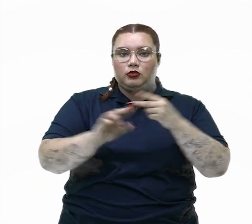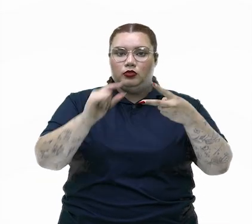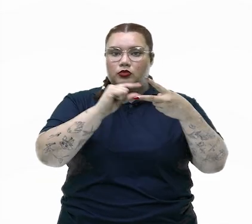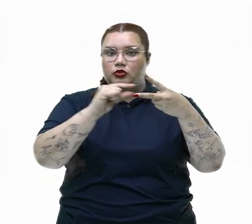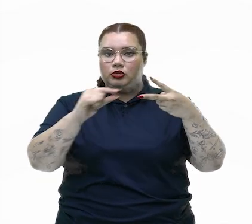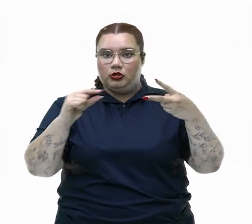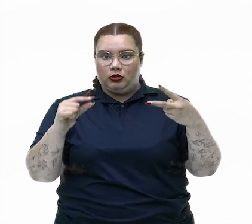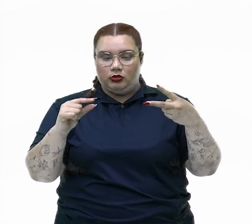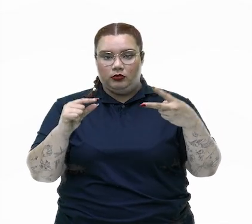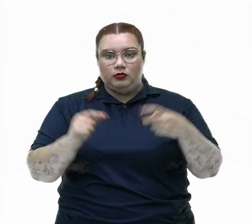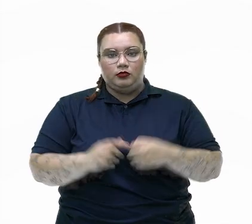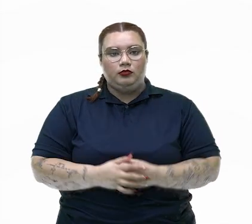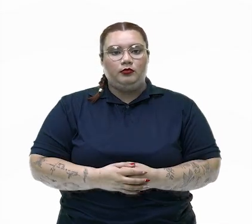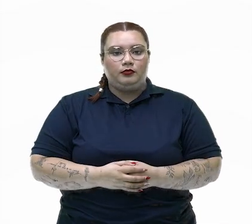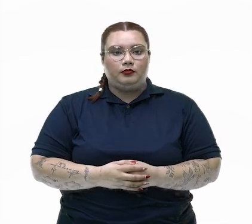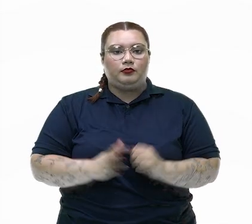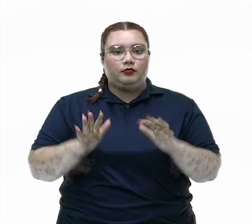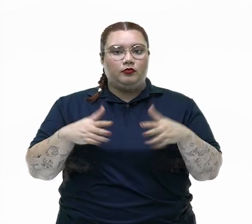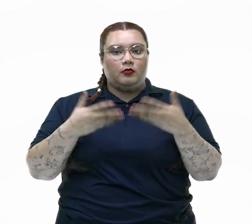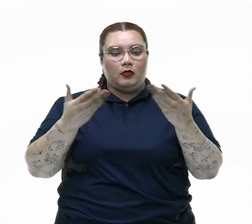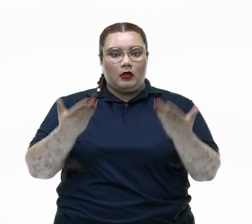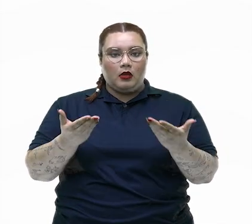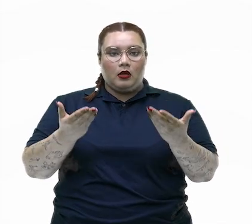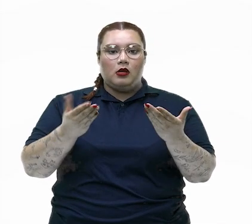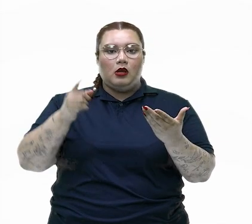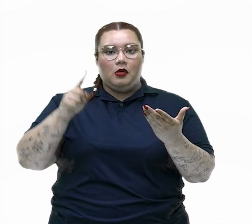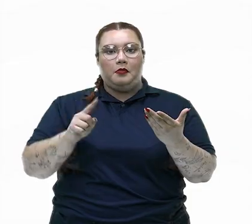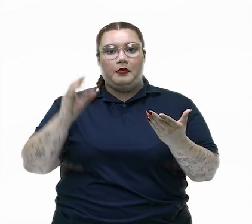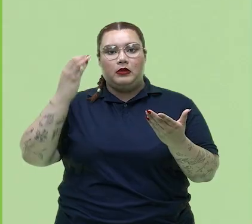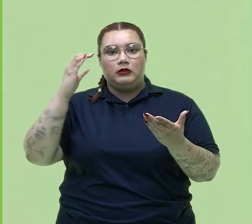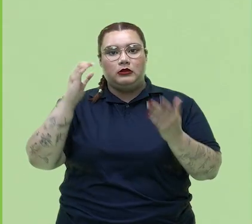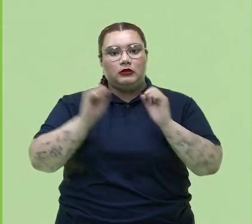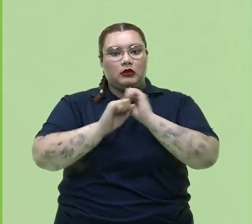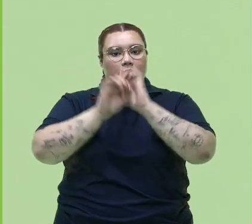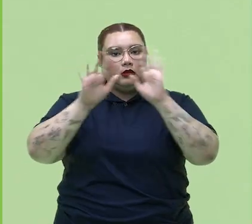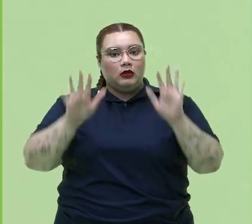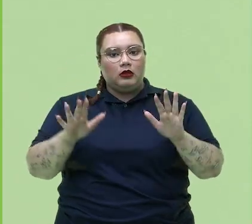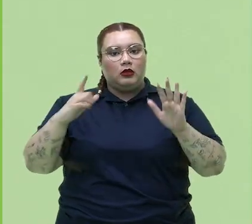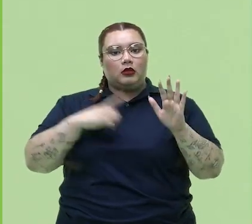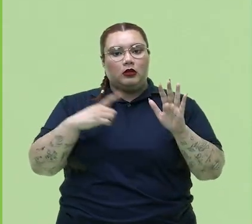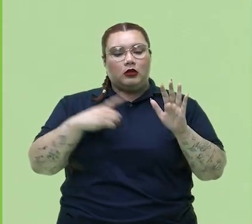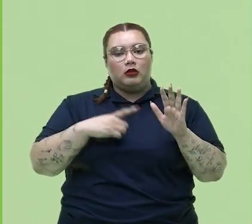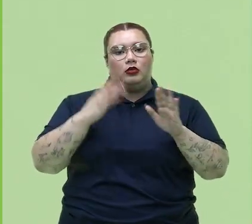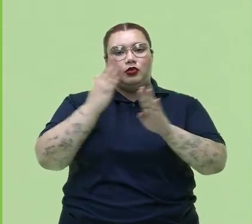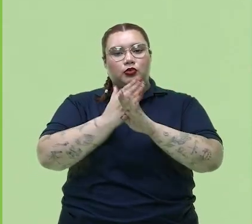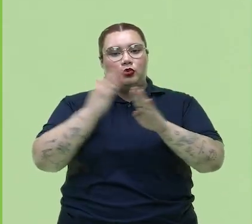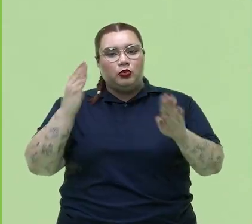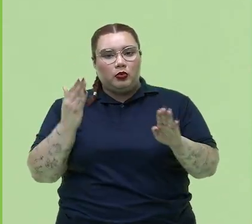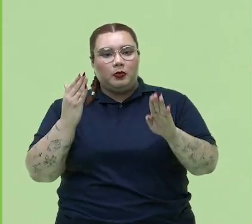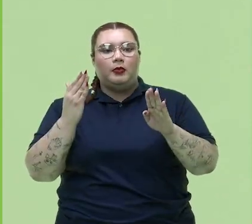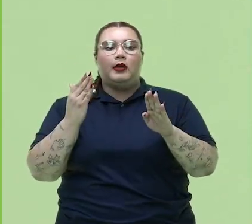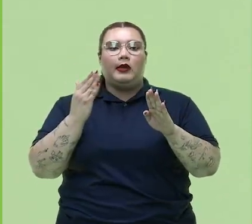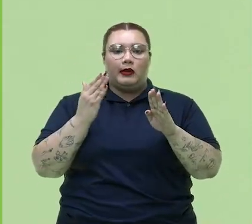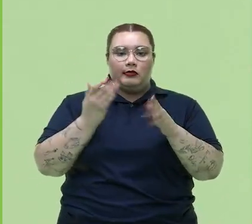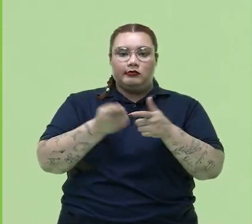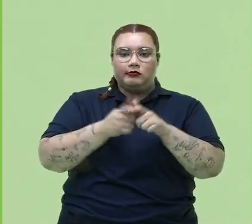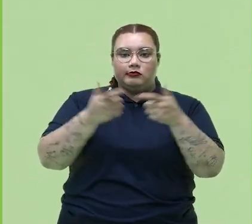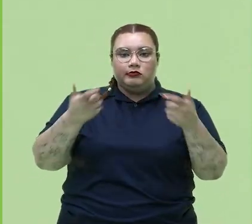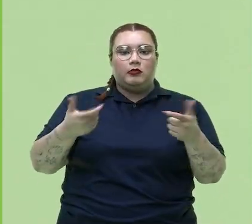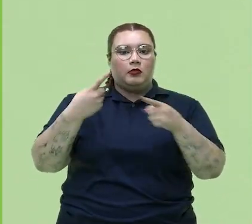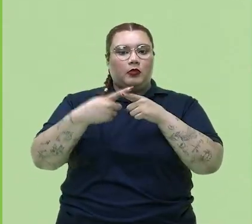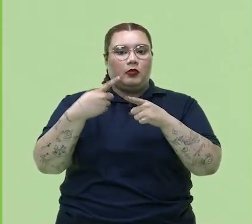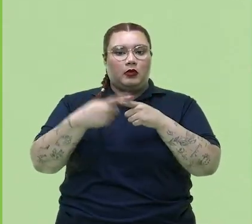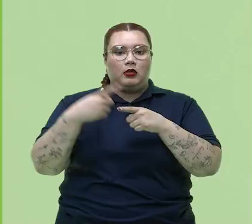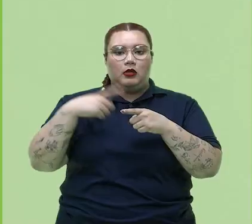genes. Então, essa é uma ciência ampla, ainda está havendo muita descoberta, porque à medida